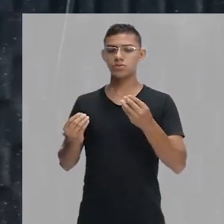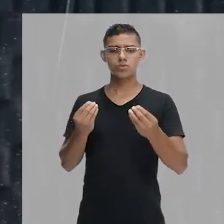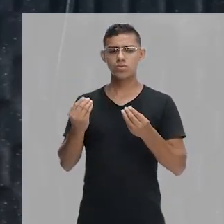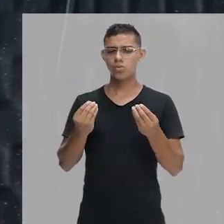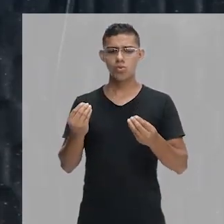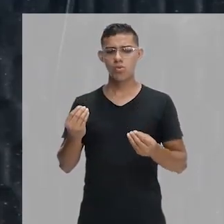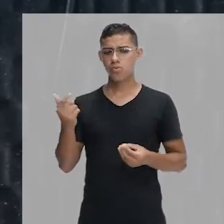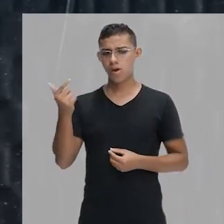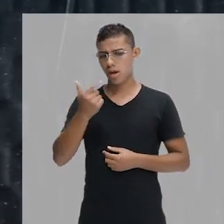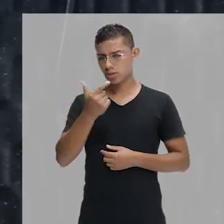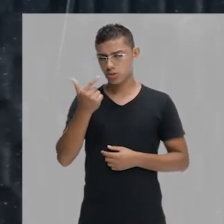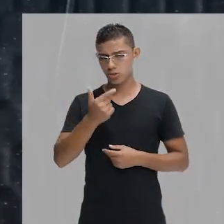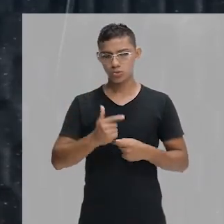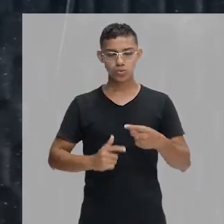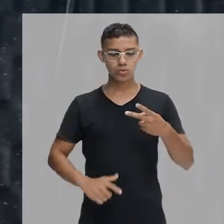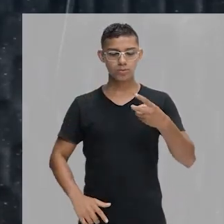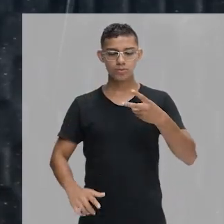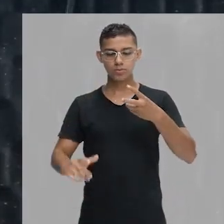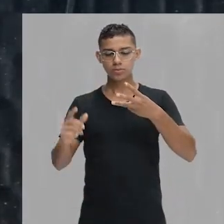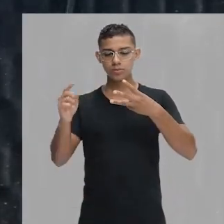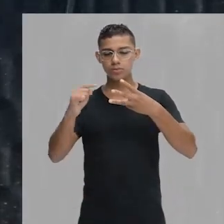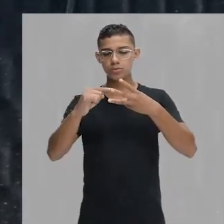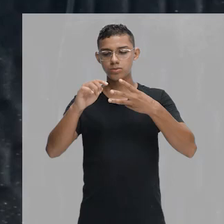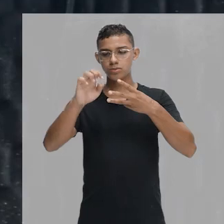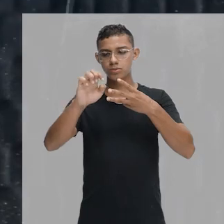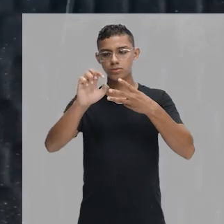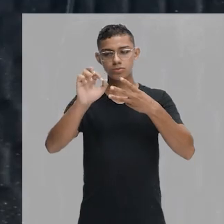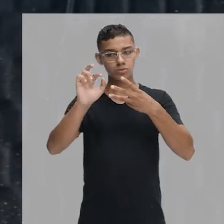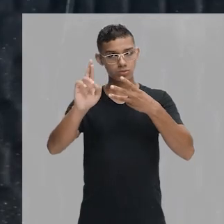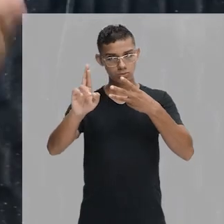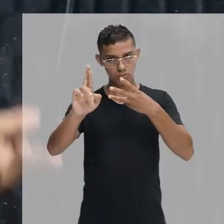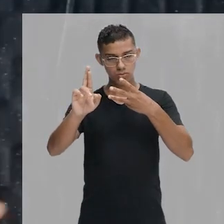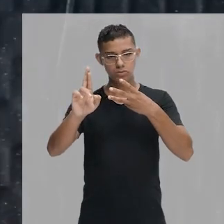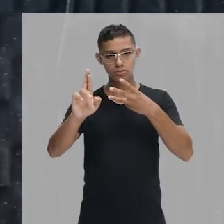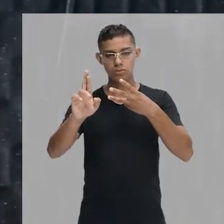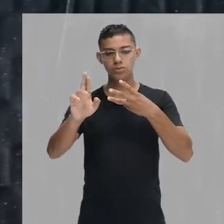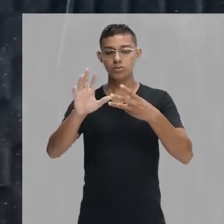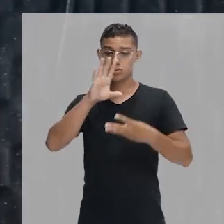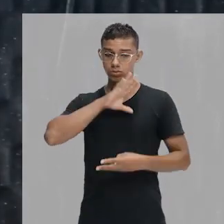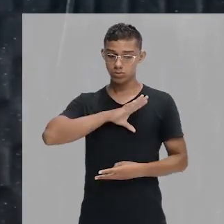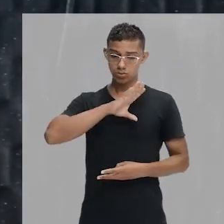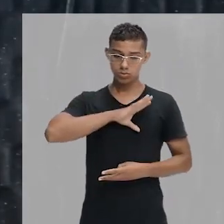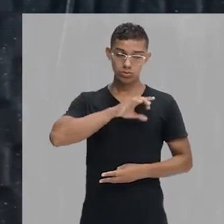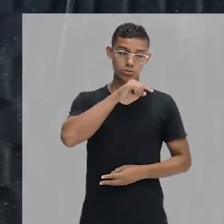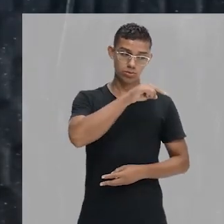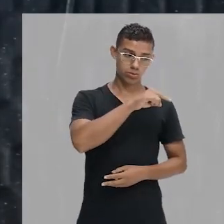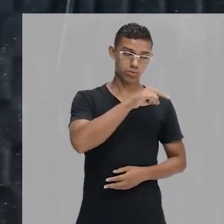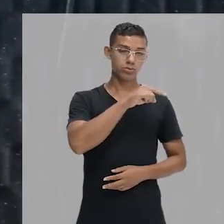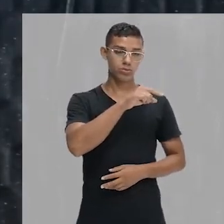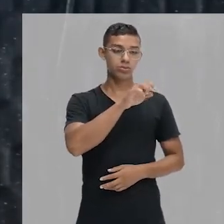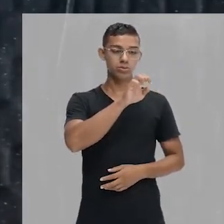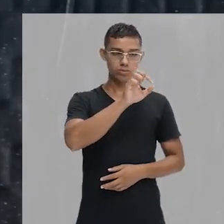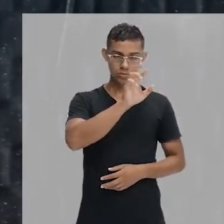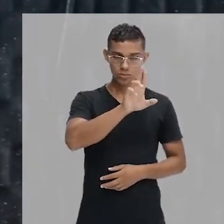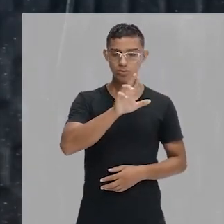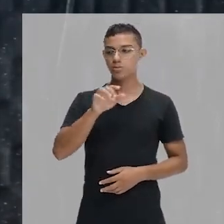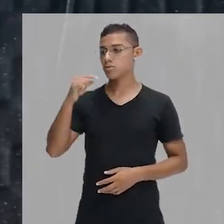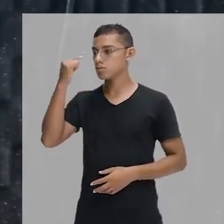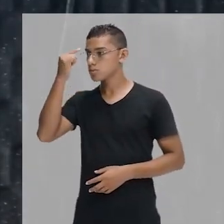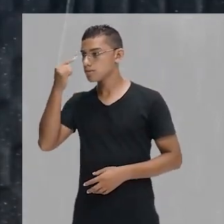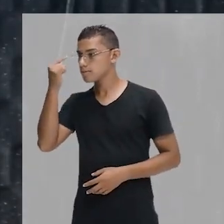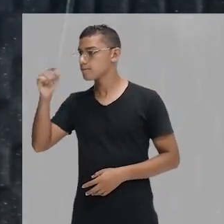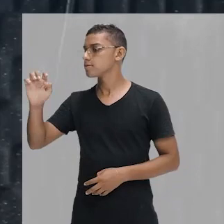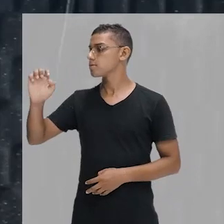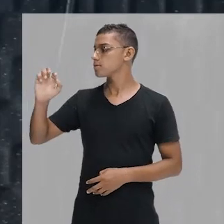a segunda conjugação, tá? A segunda conjugação em português termina em ER, em espanhol também